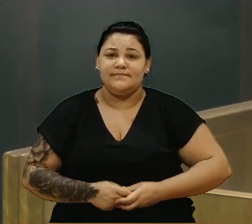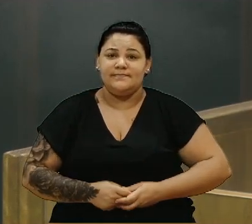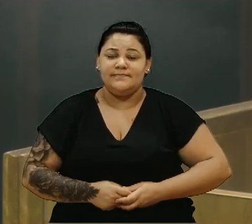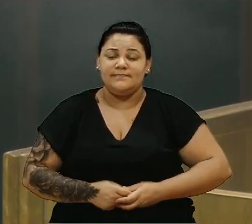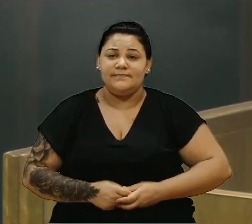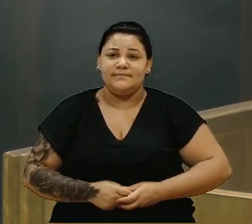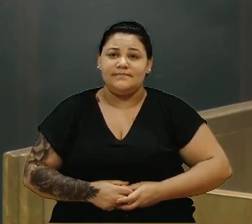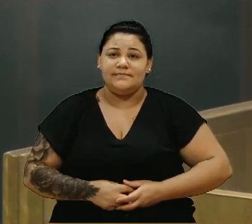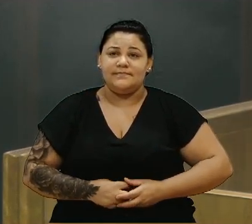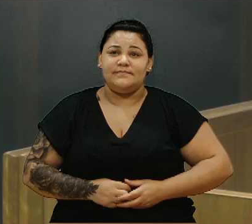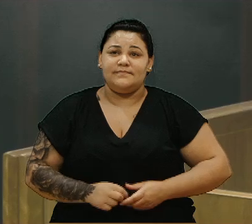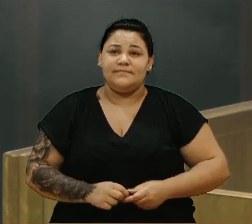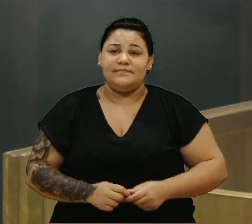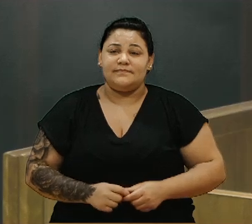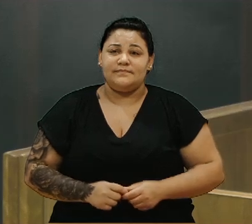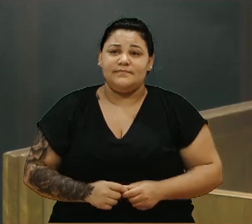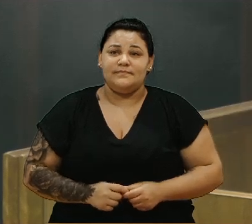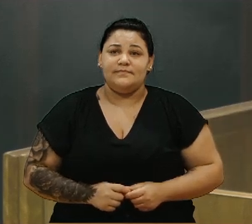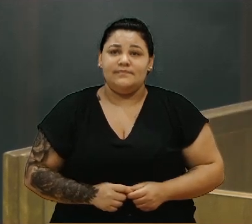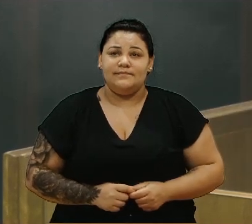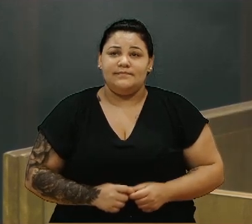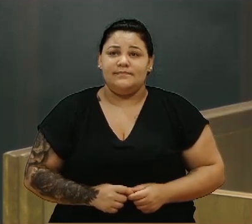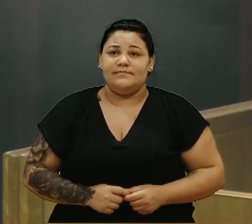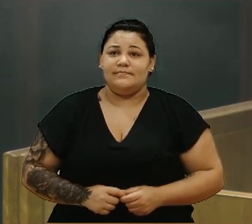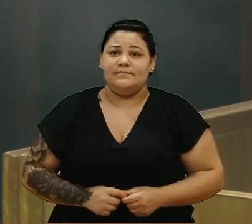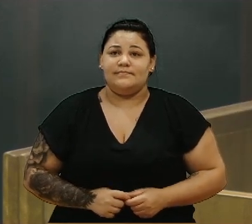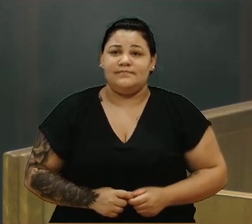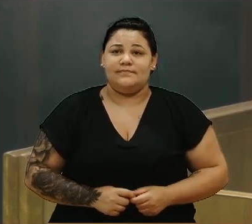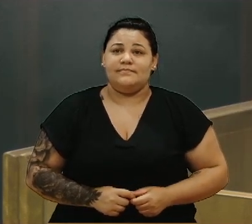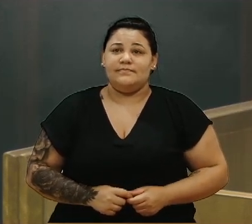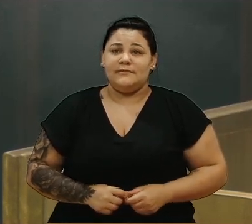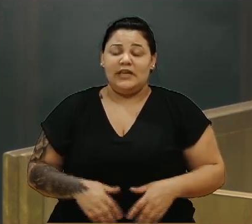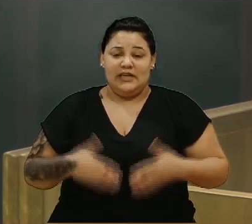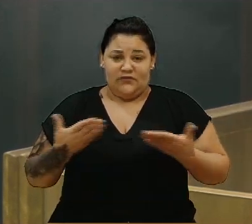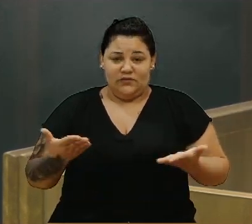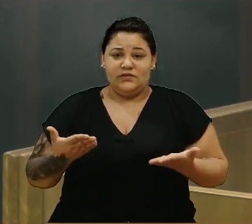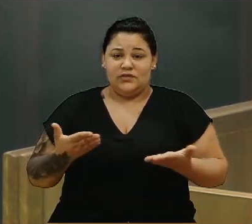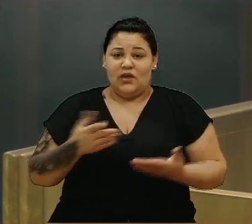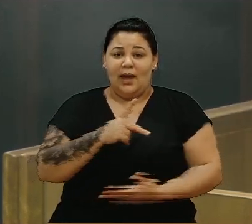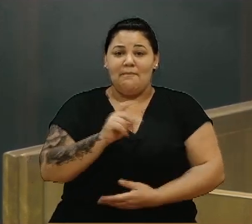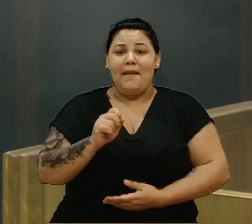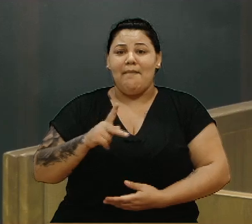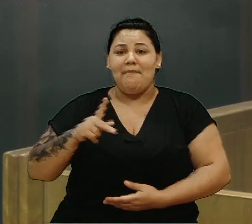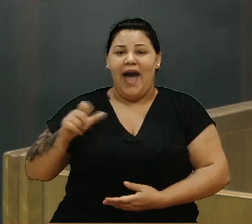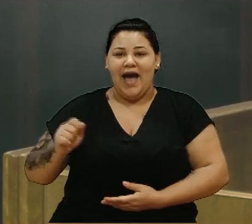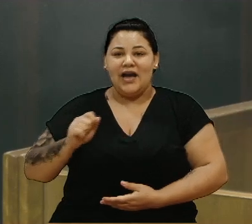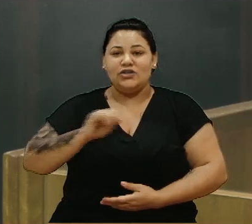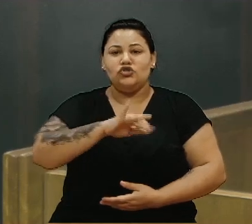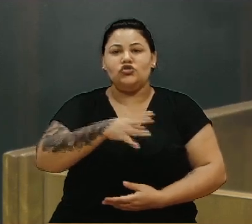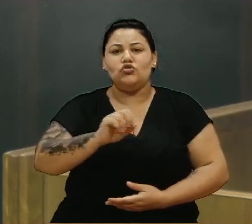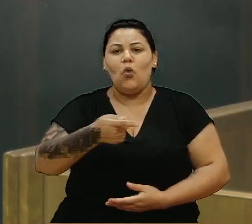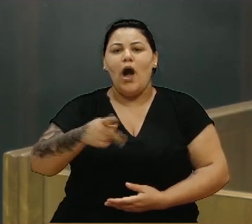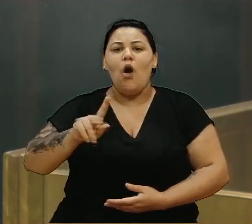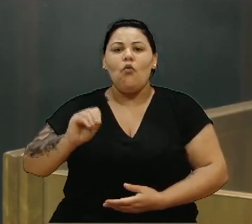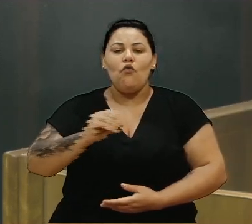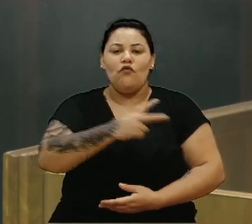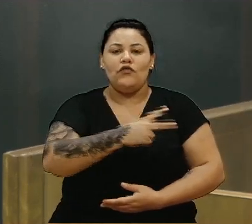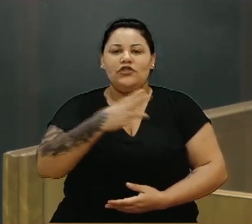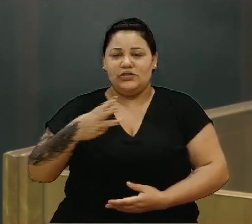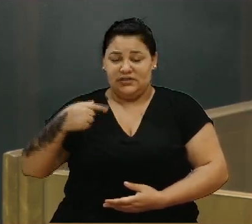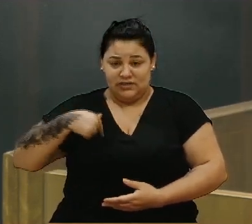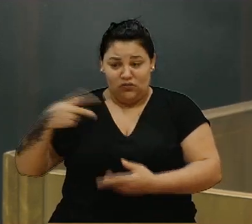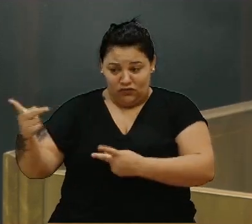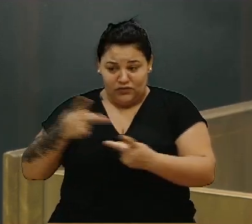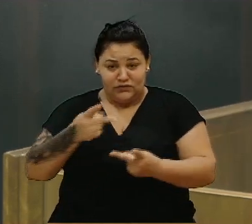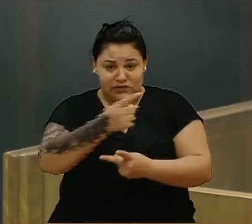E aí, eu fui na escola Papa João 23, e eu convido os parlamentares aqui a irem também,